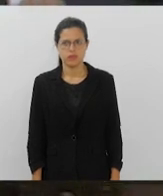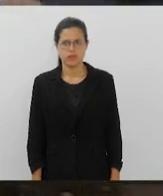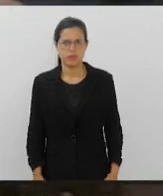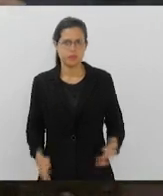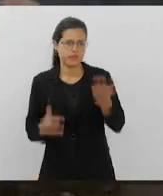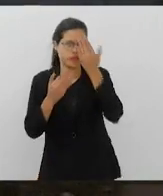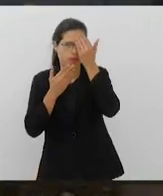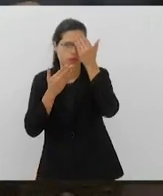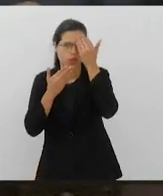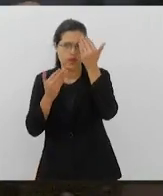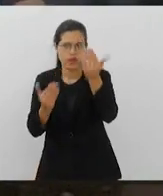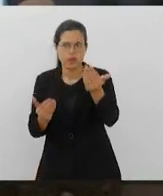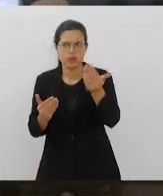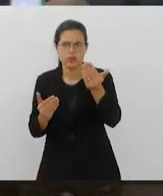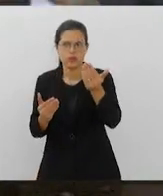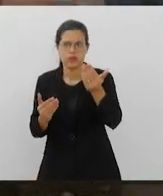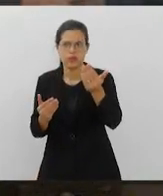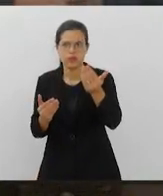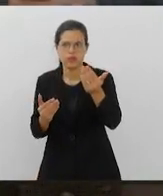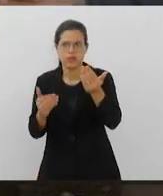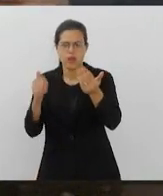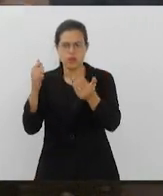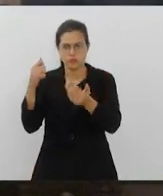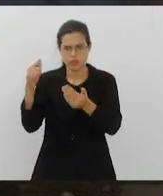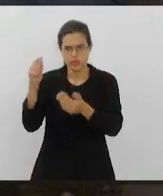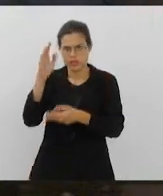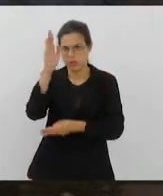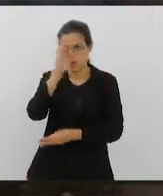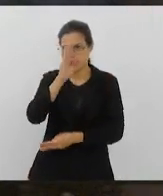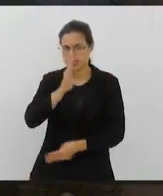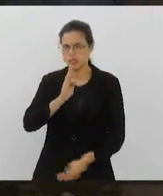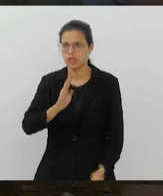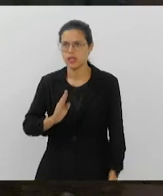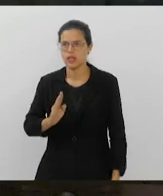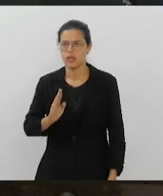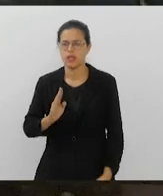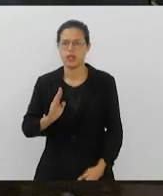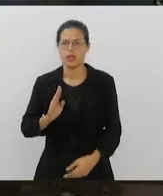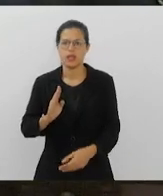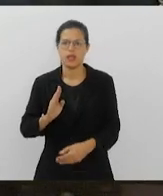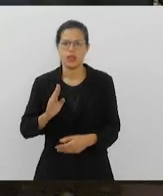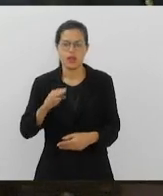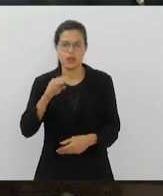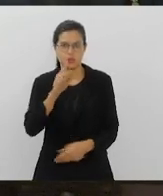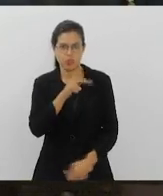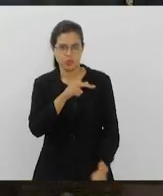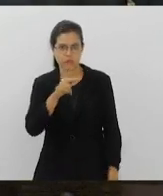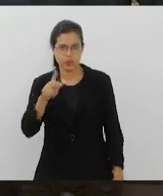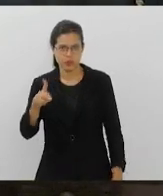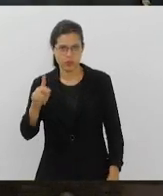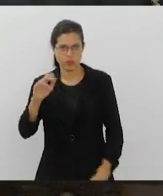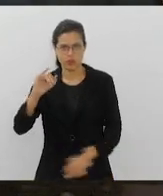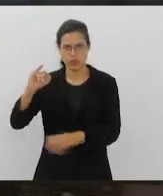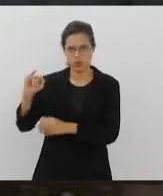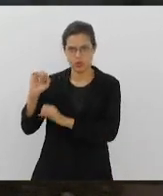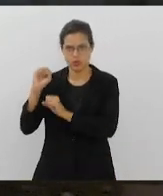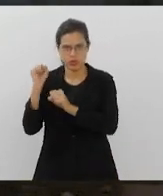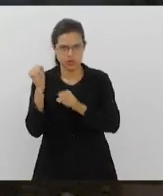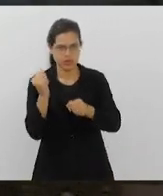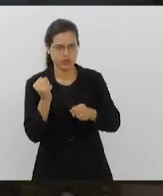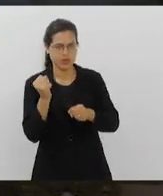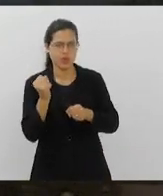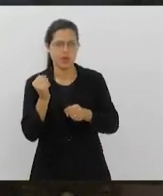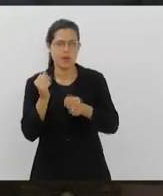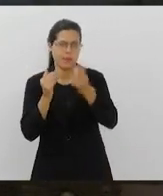Agradecer aqui a Associação Brasileira e Internacional dos Mestres de Jiu-Jitsu. Obrigado, mestre